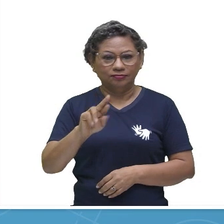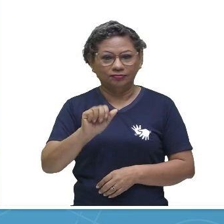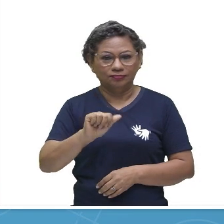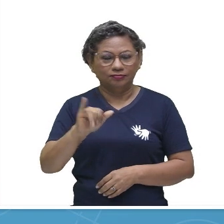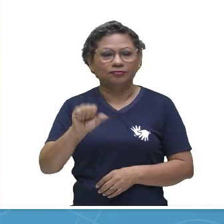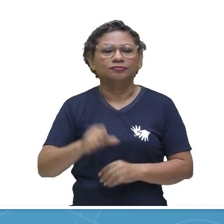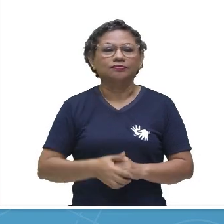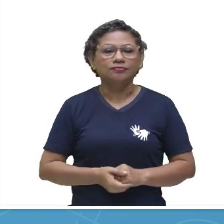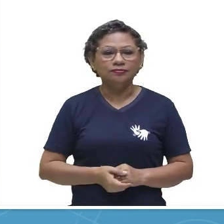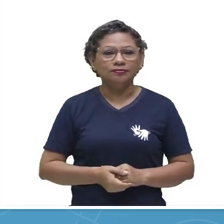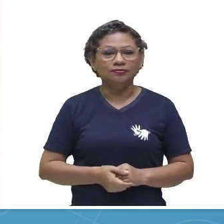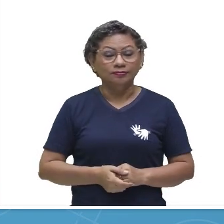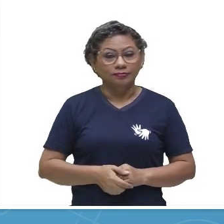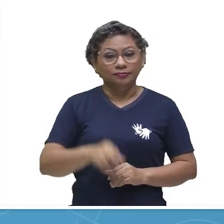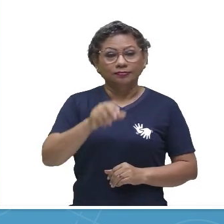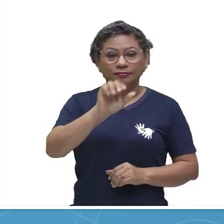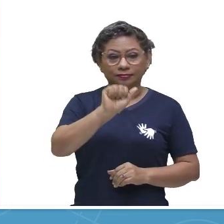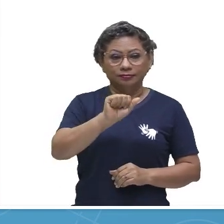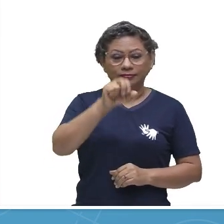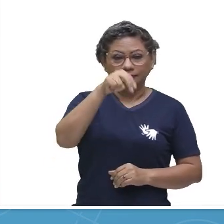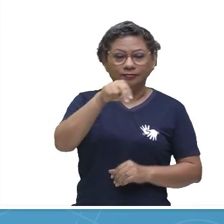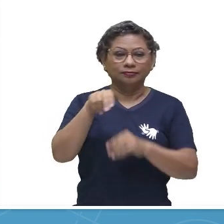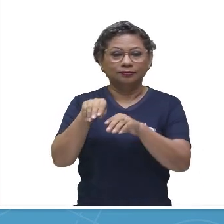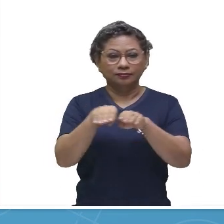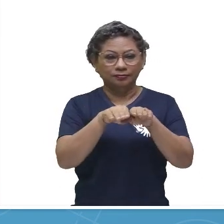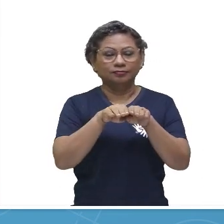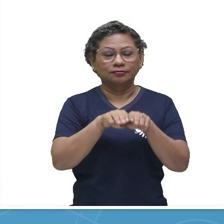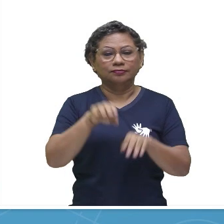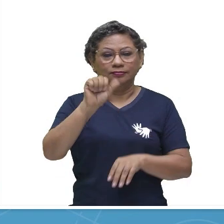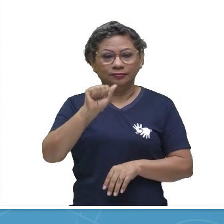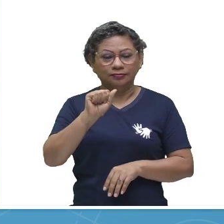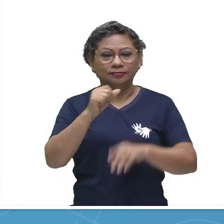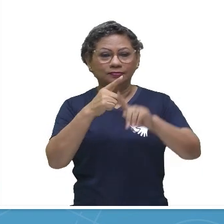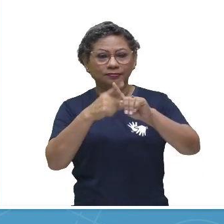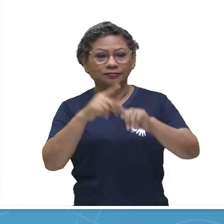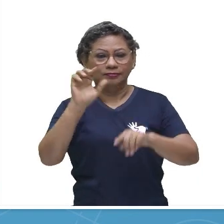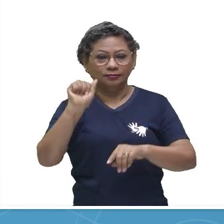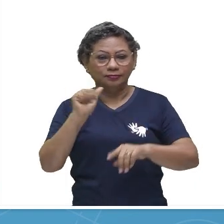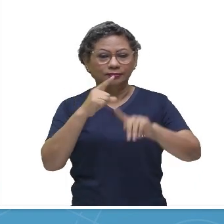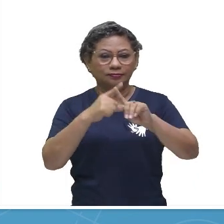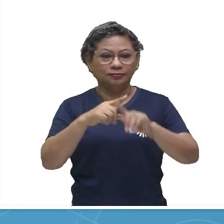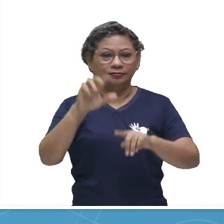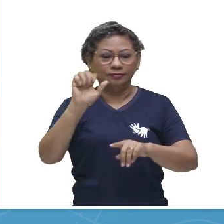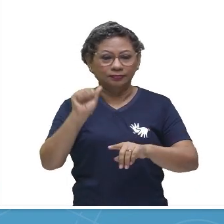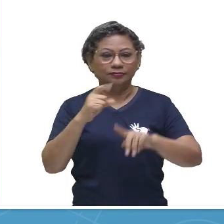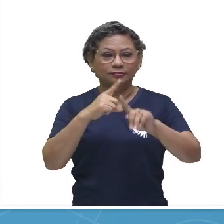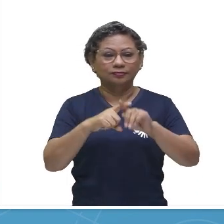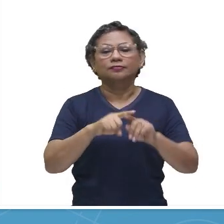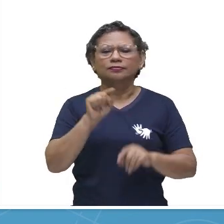A elevado a N vai ser igual a A vezes A, vezes A, vezes A.